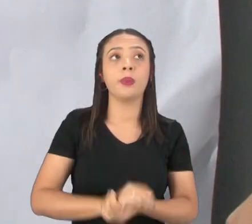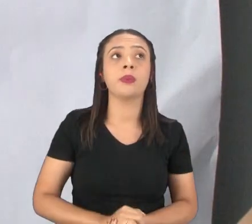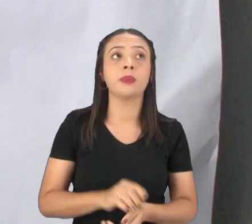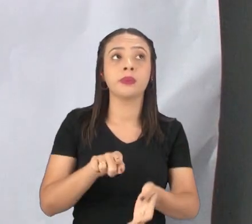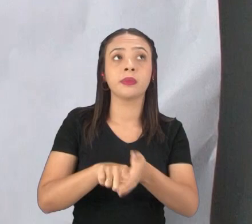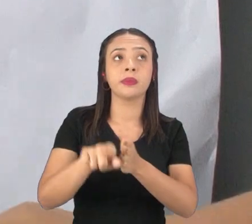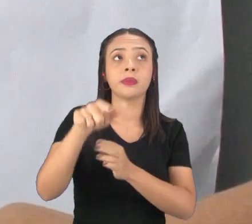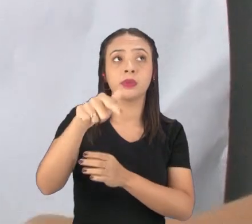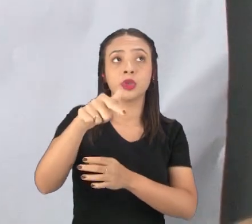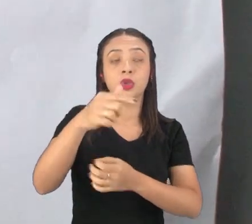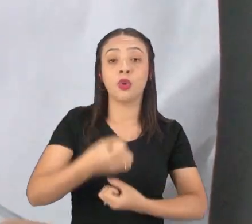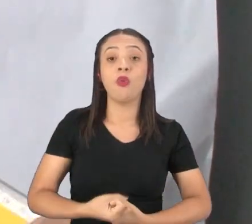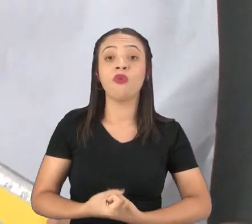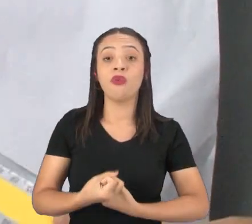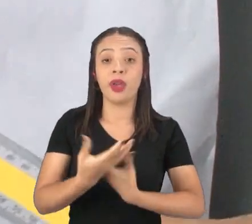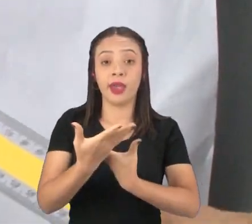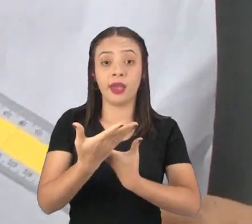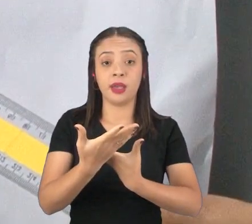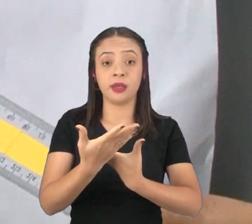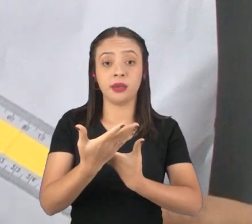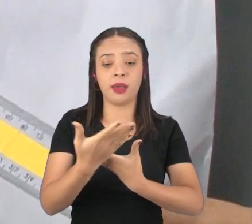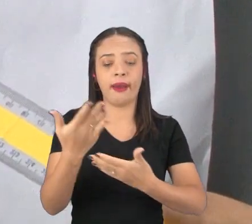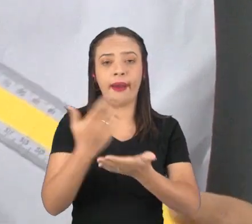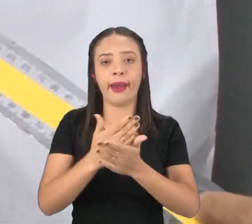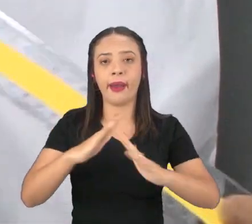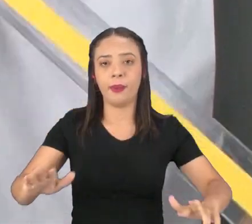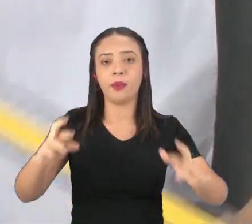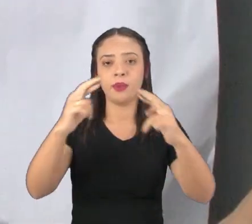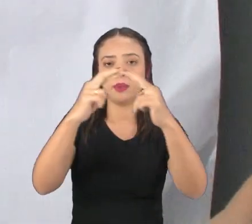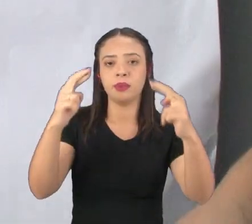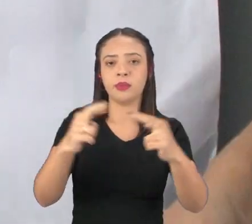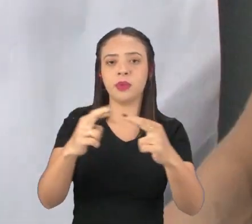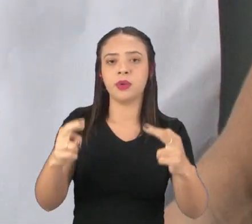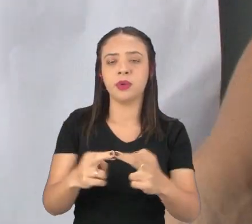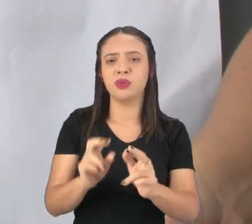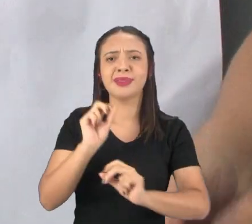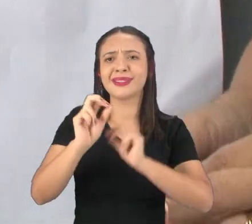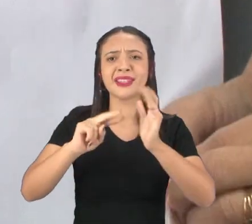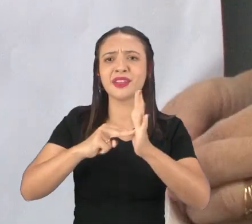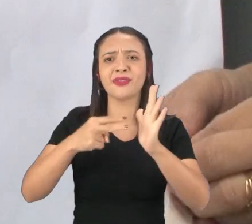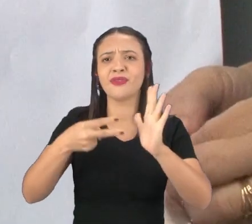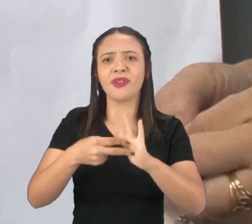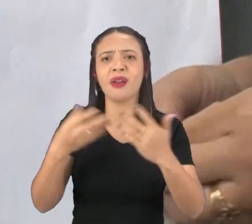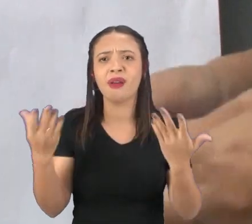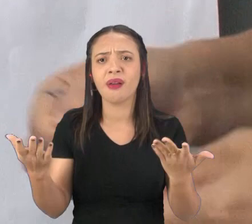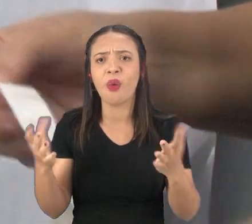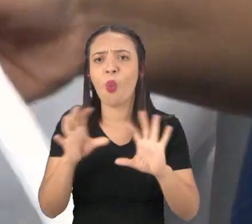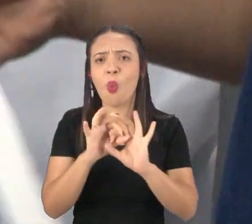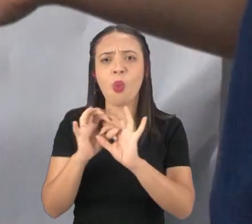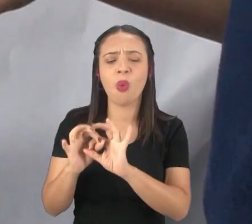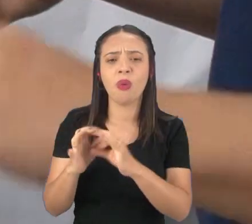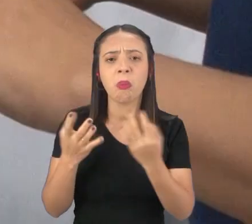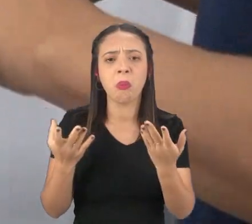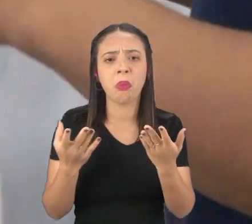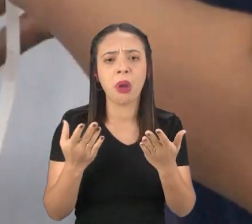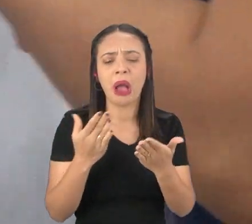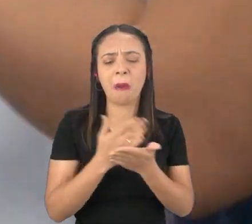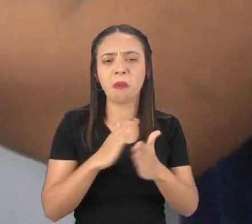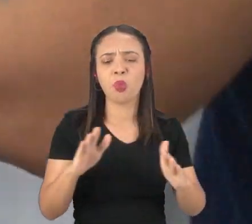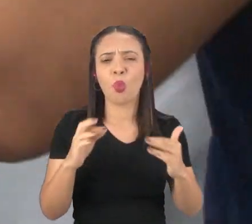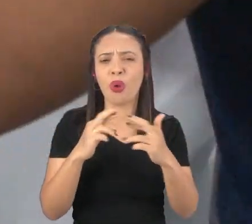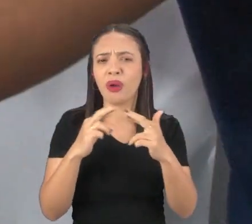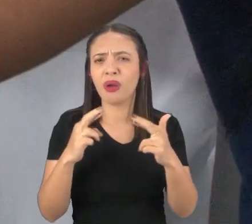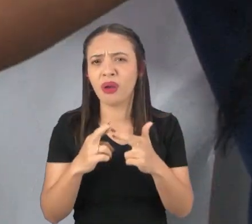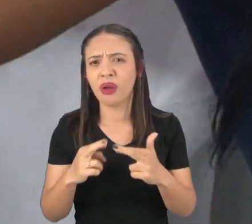fala o seguinte, ó. No verso que acabou a rima, o que o autor quis dizer? Quando ele falou que acabou a